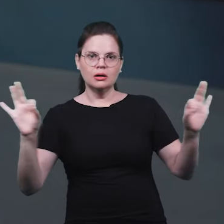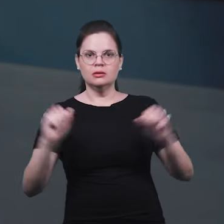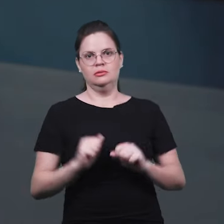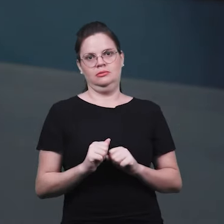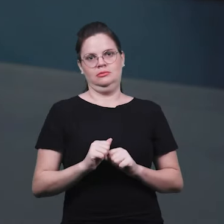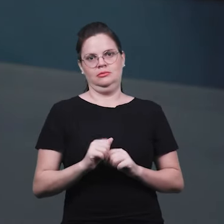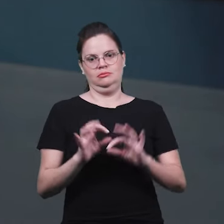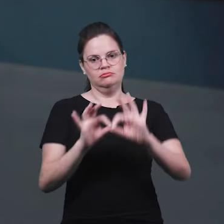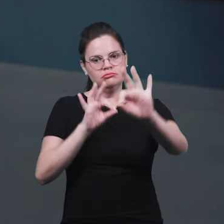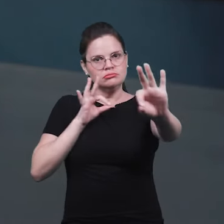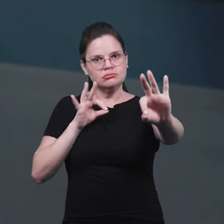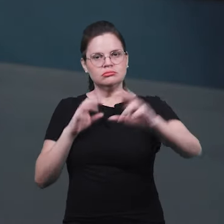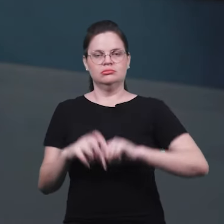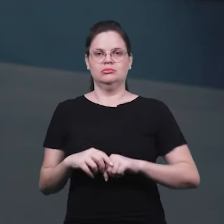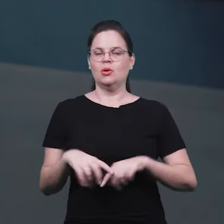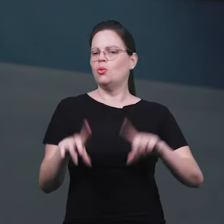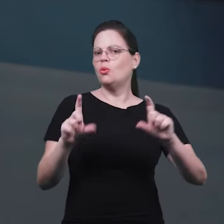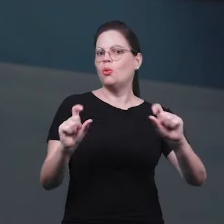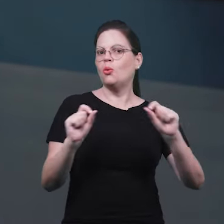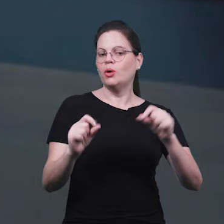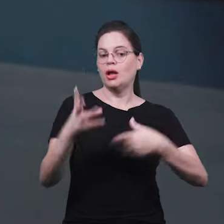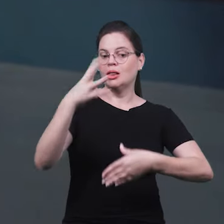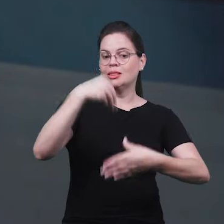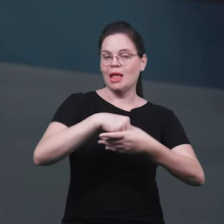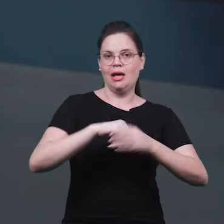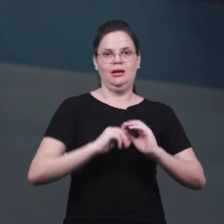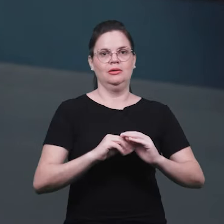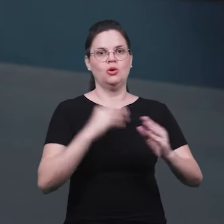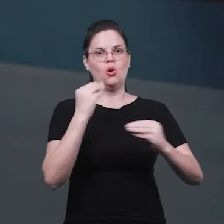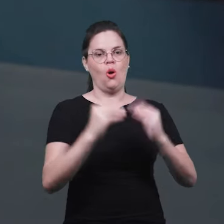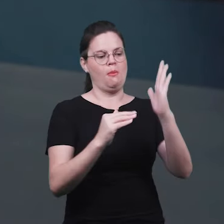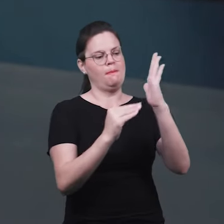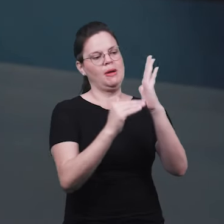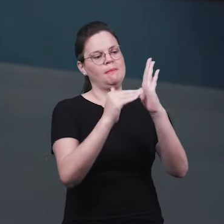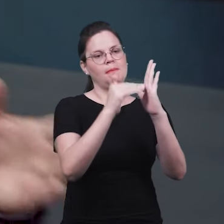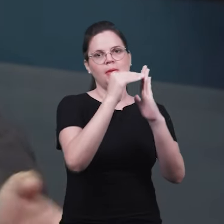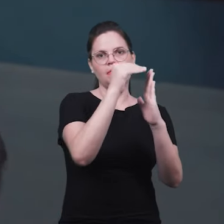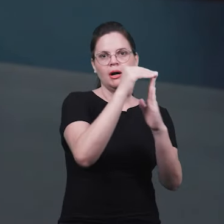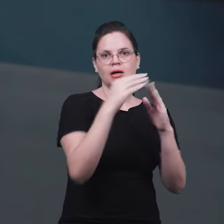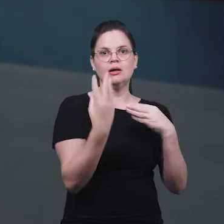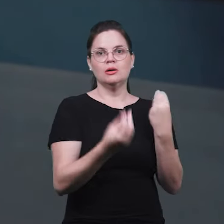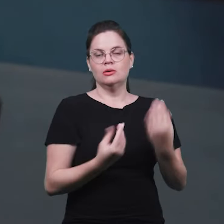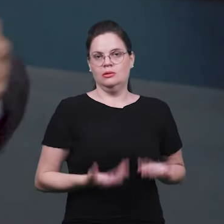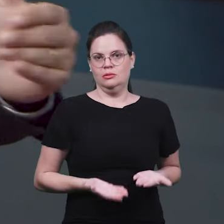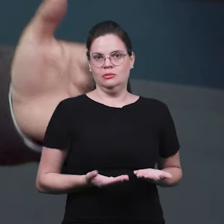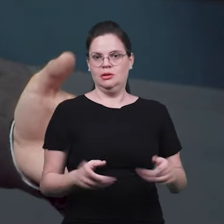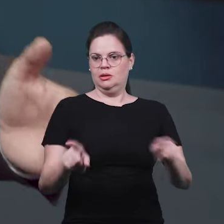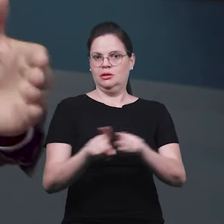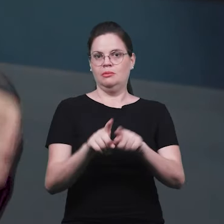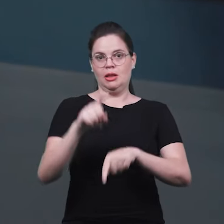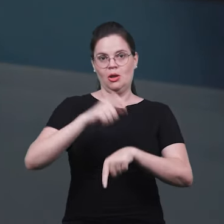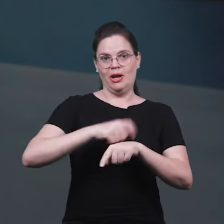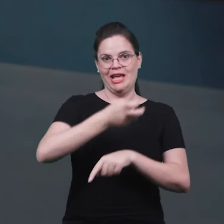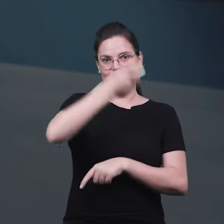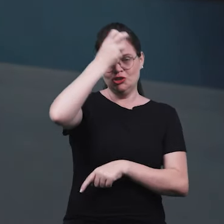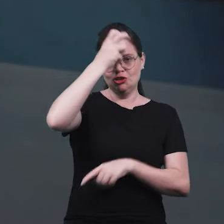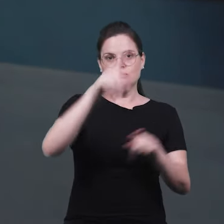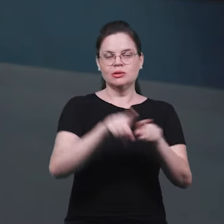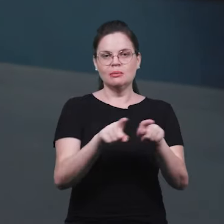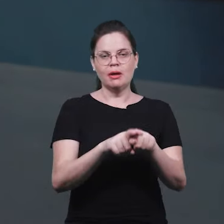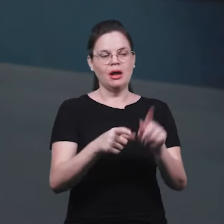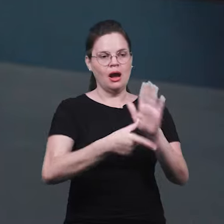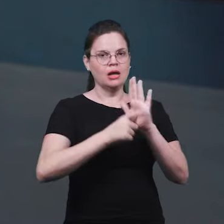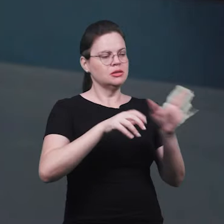a altura, o que ele colocaria dentro daquela arca. Né? Quando Israel saiu do Egito, saiu debaixo de uma normativa,